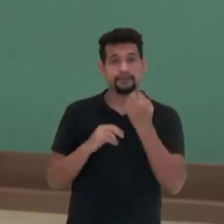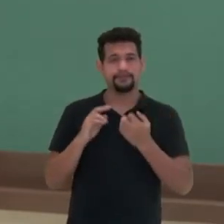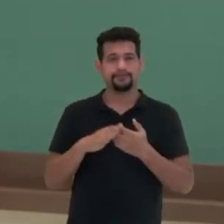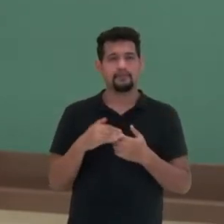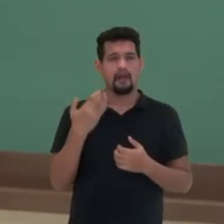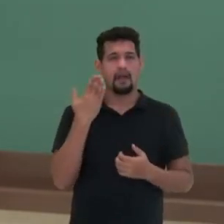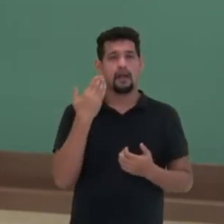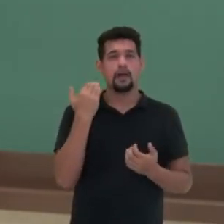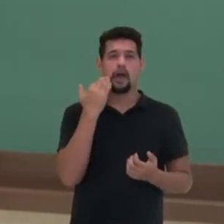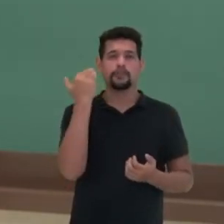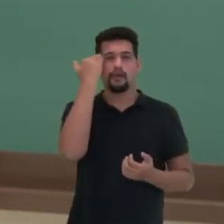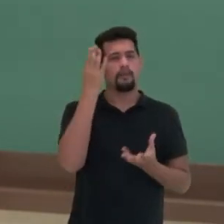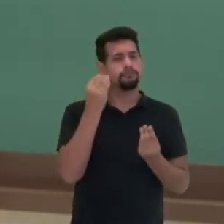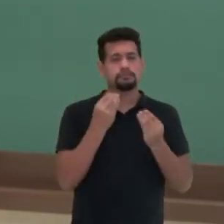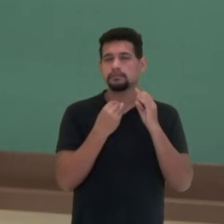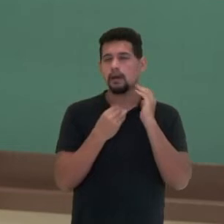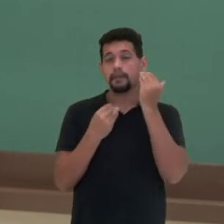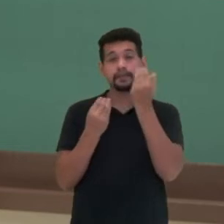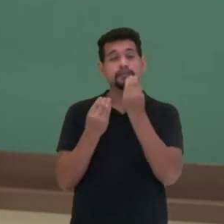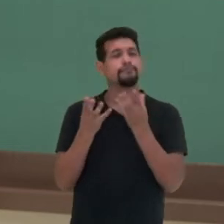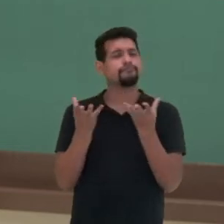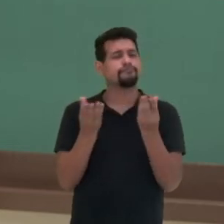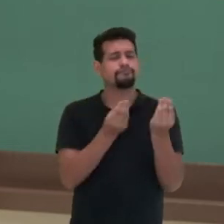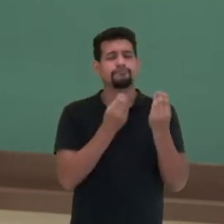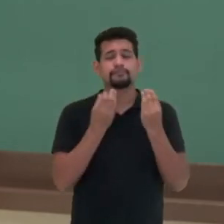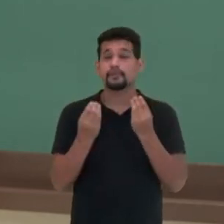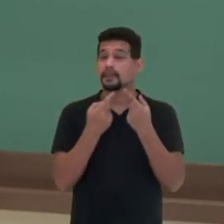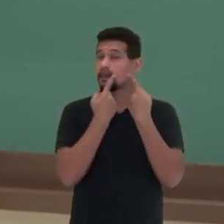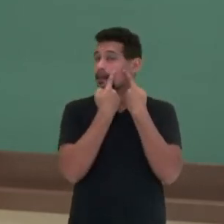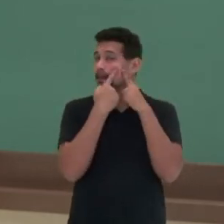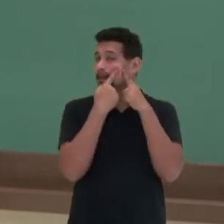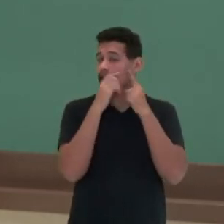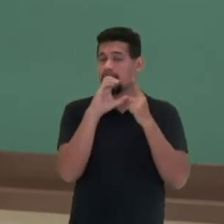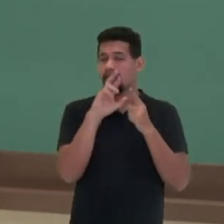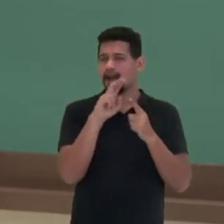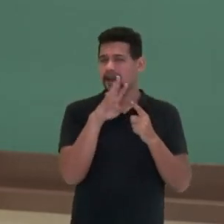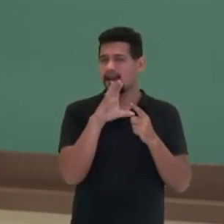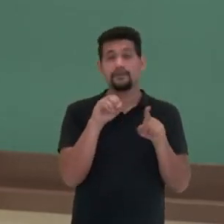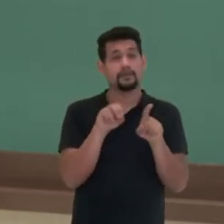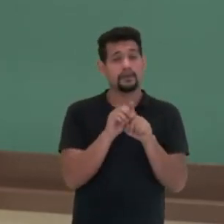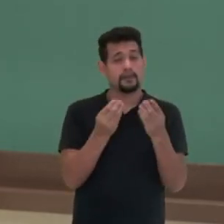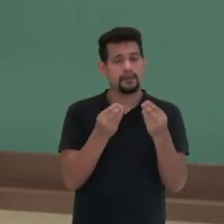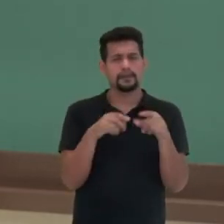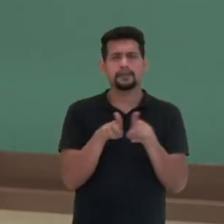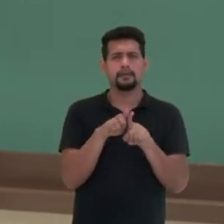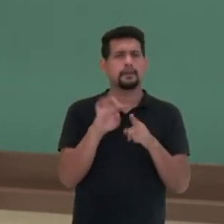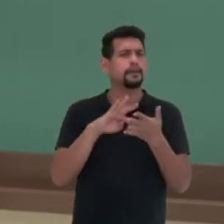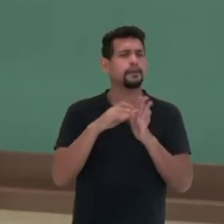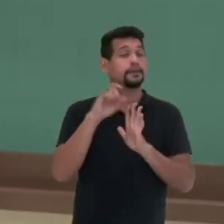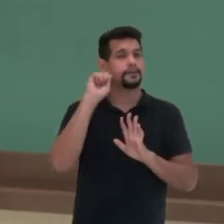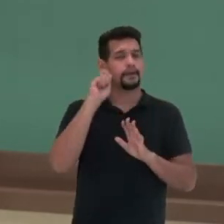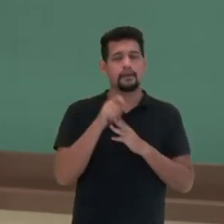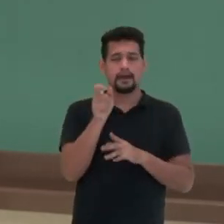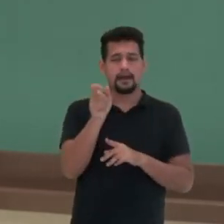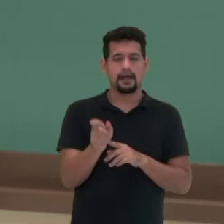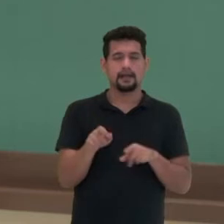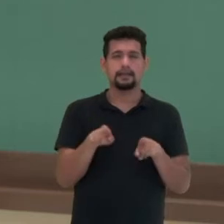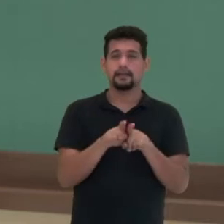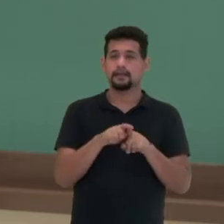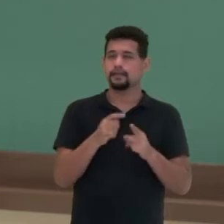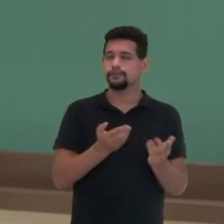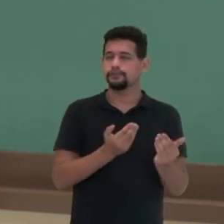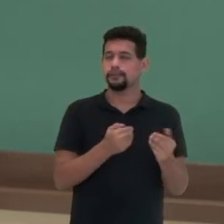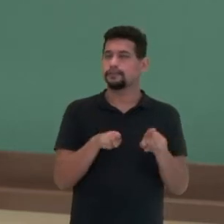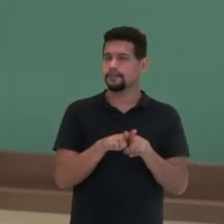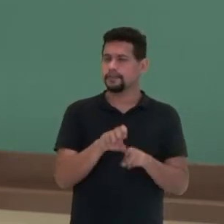estão começando a ser produzidos, acaba que produz mais esse sebo, e aí por isso que é uma característica também da